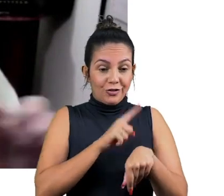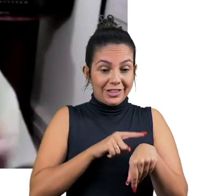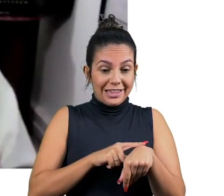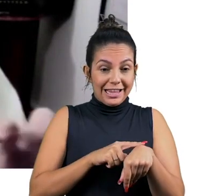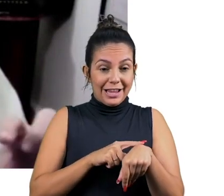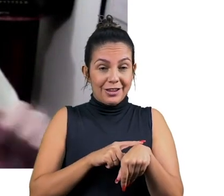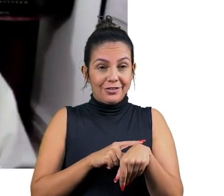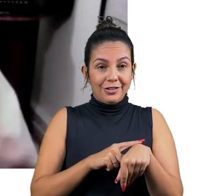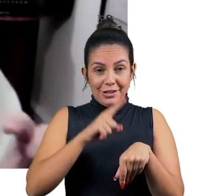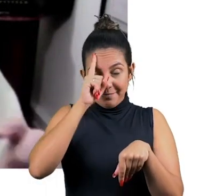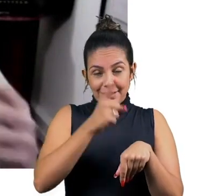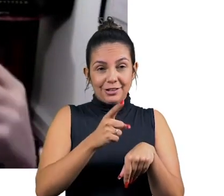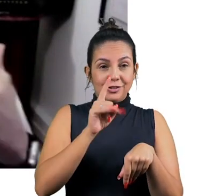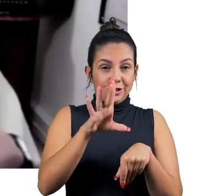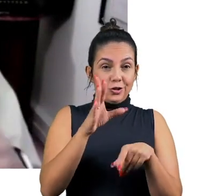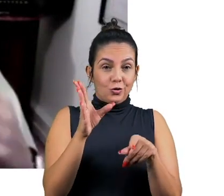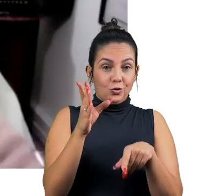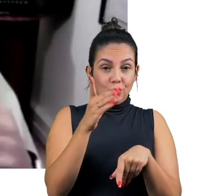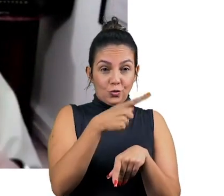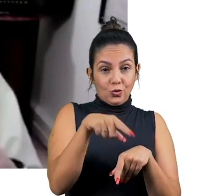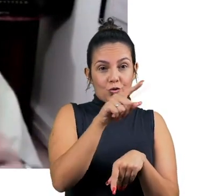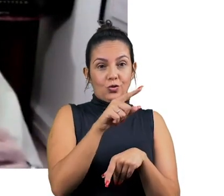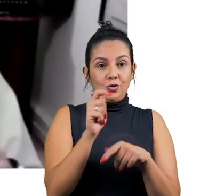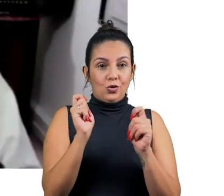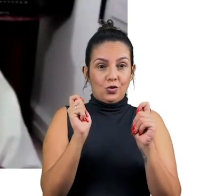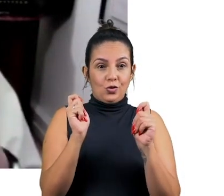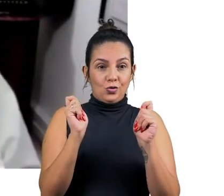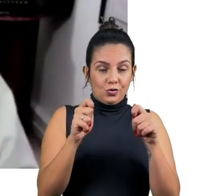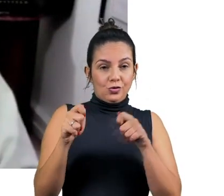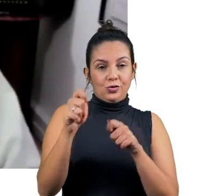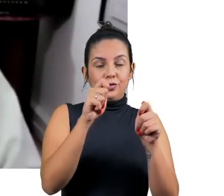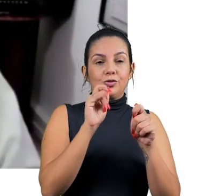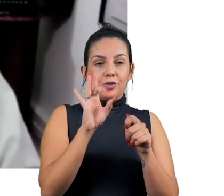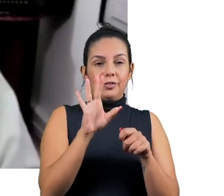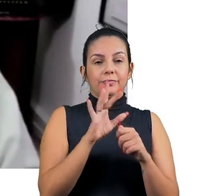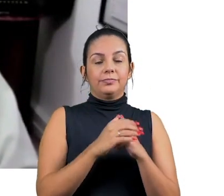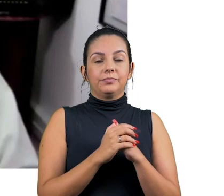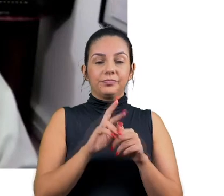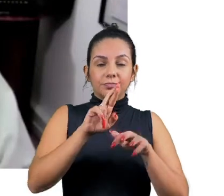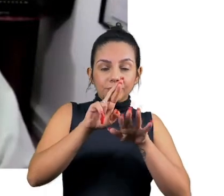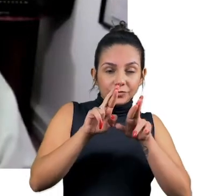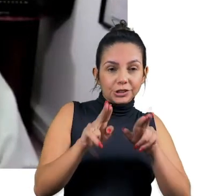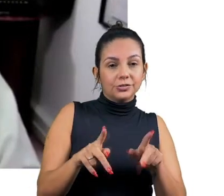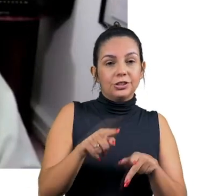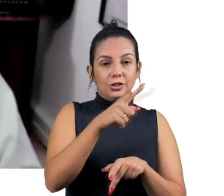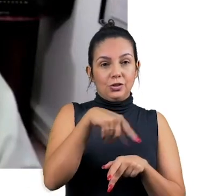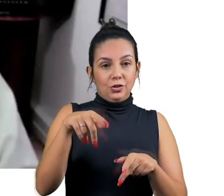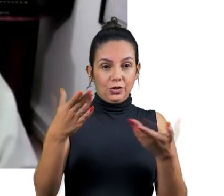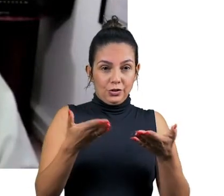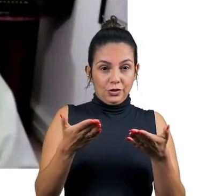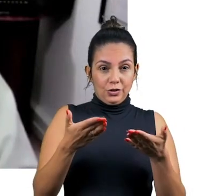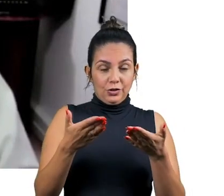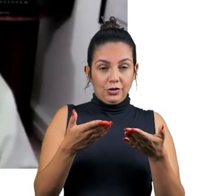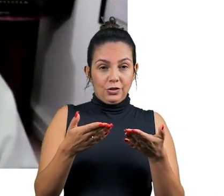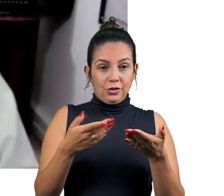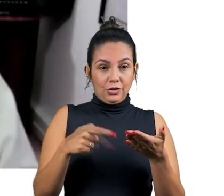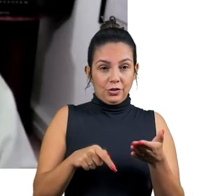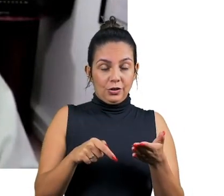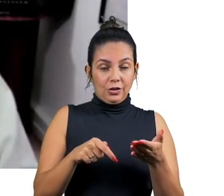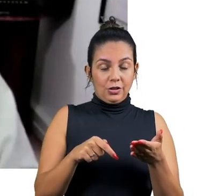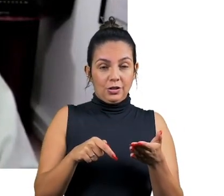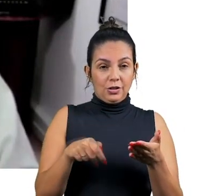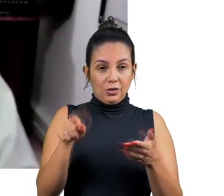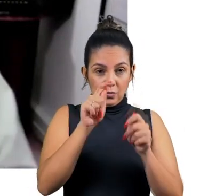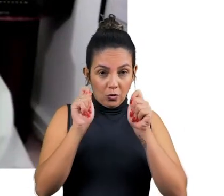o mandato deles só dura enquanto durar as condições excepcionais. A diferença é que, no caso do parlamentarismo, por exemplo,